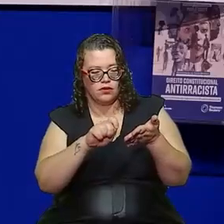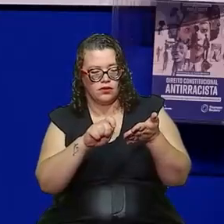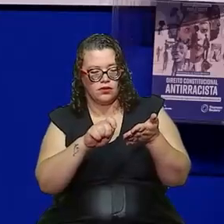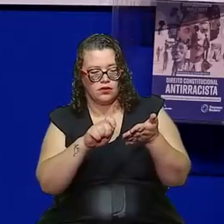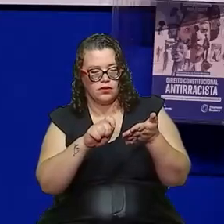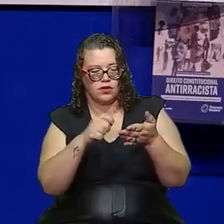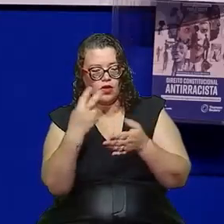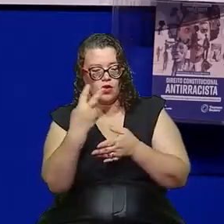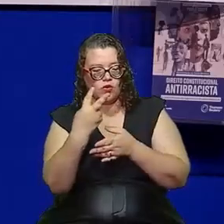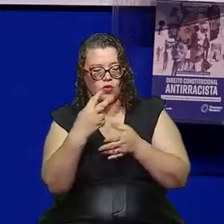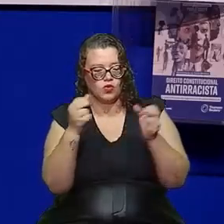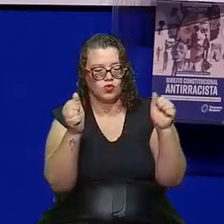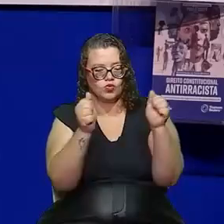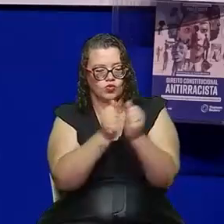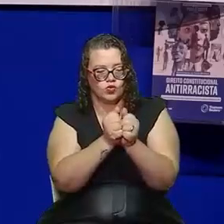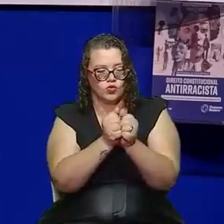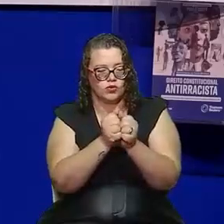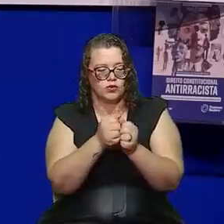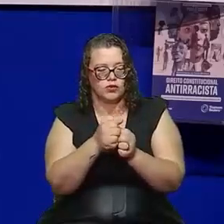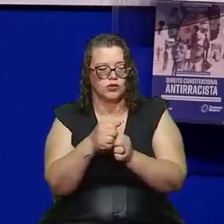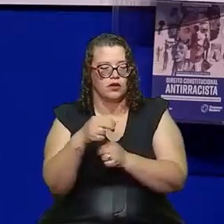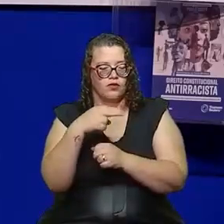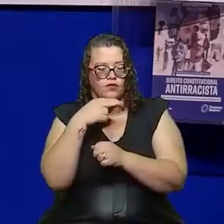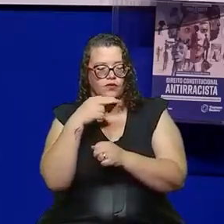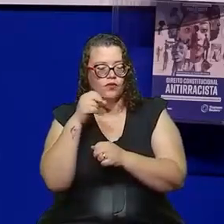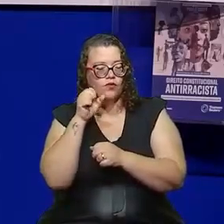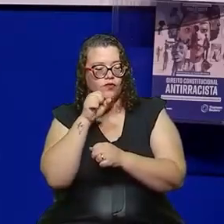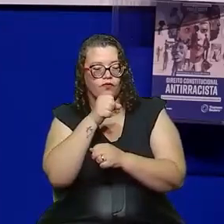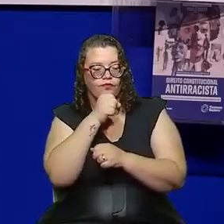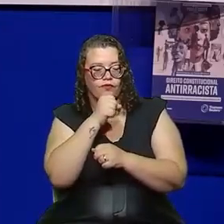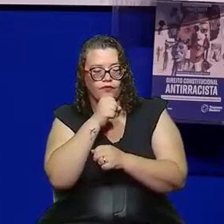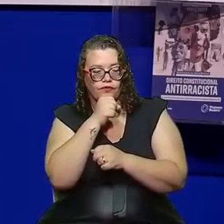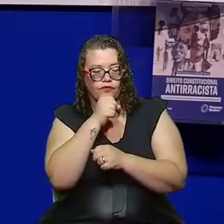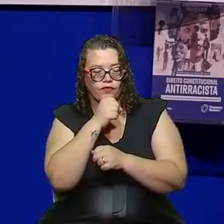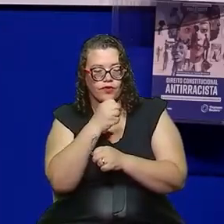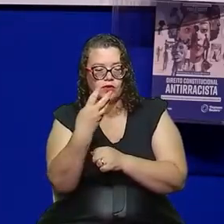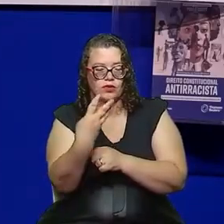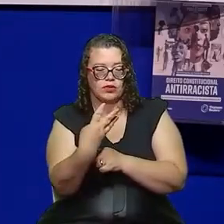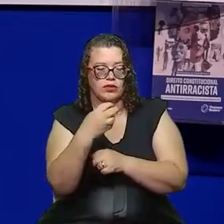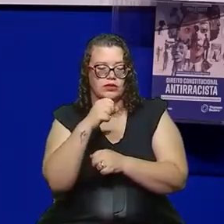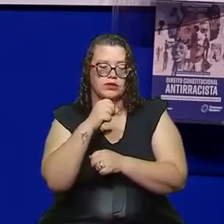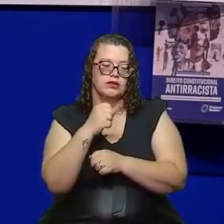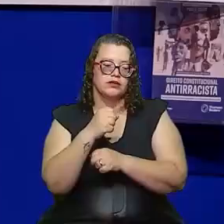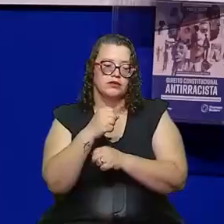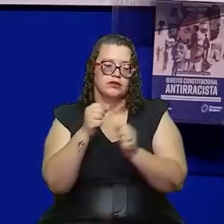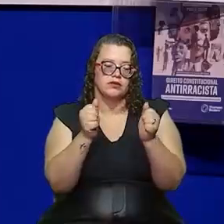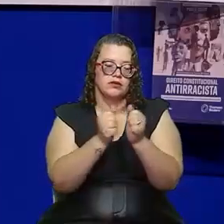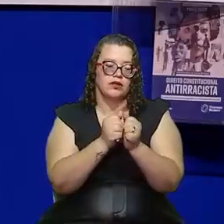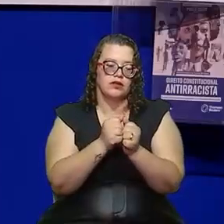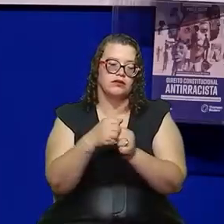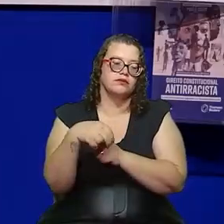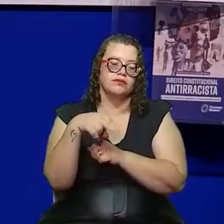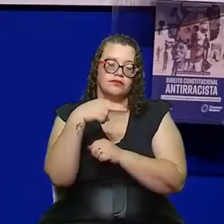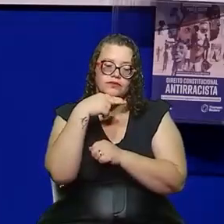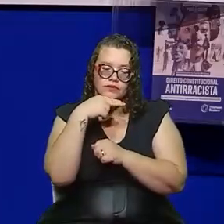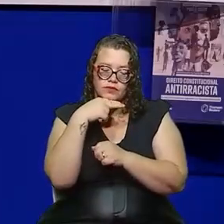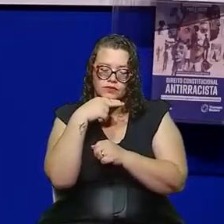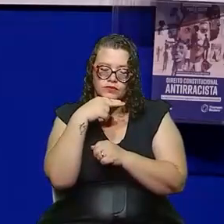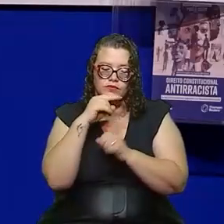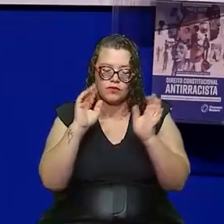formam um avô, então nós somos os 3 netos. A coisa principal que a gente